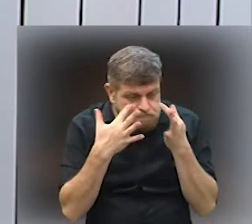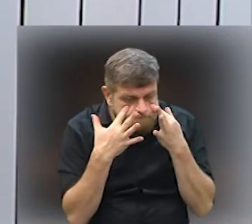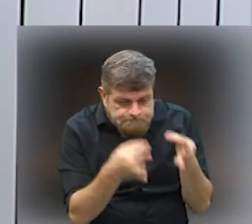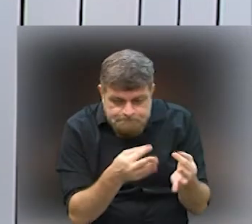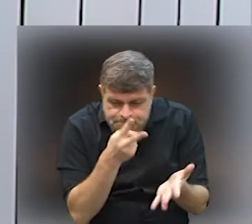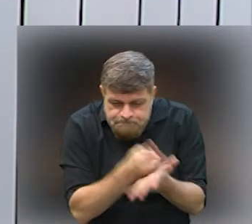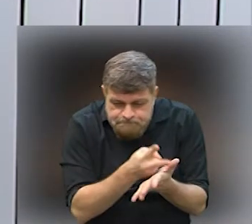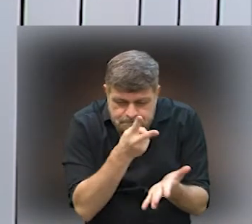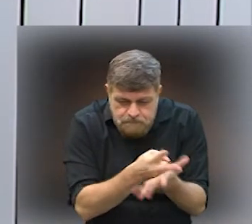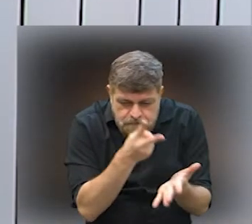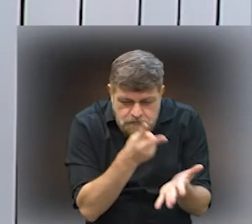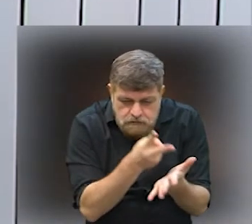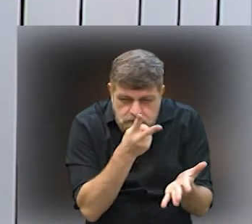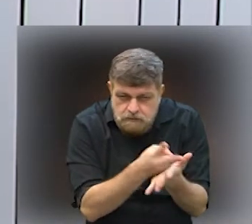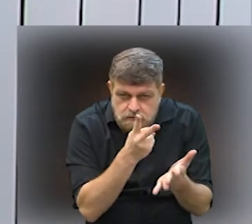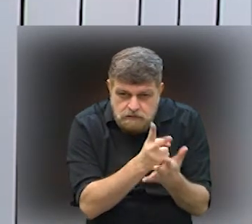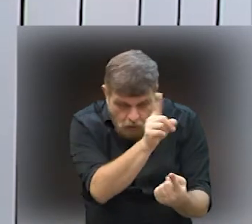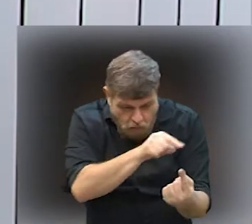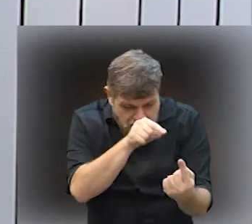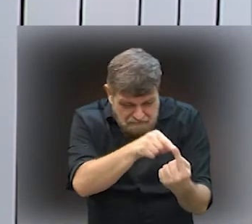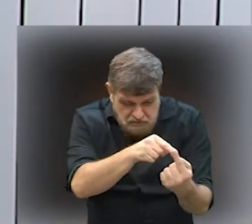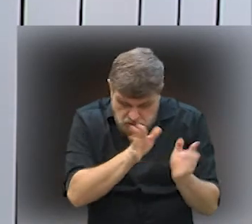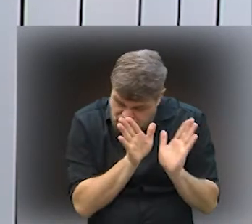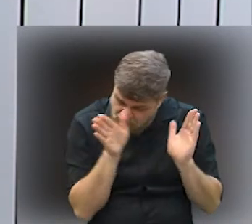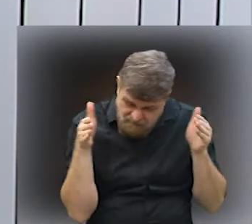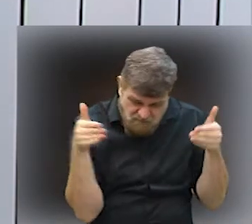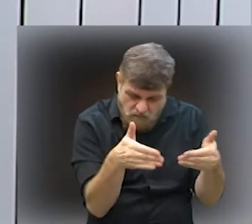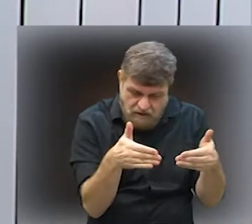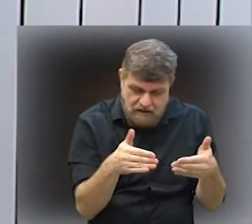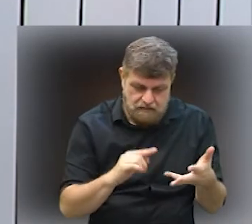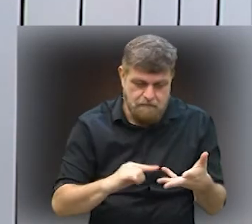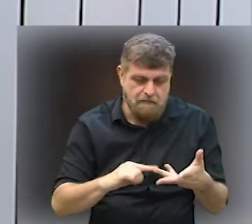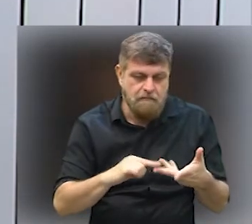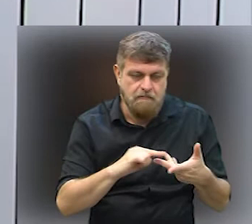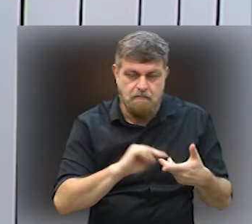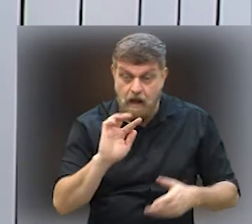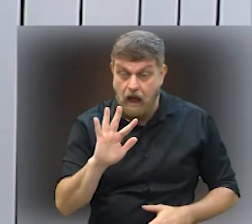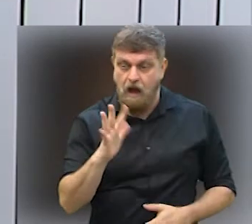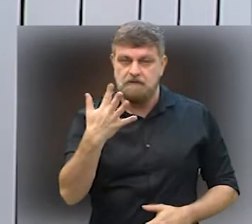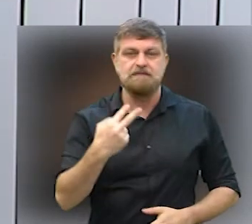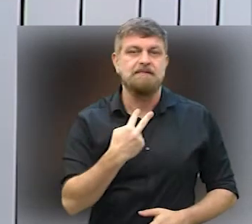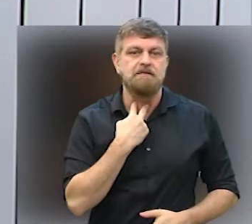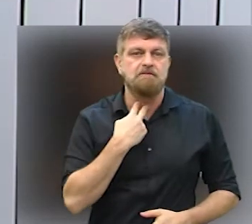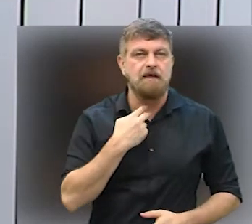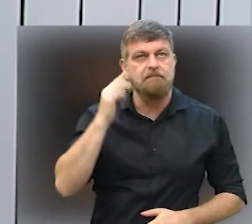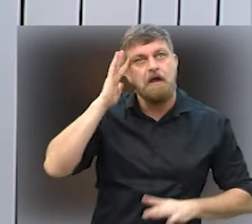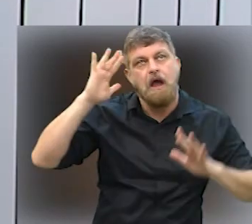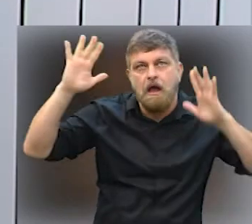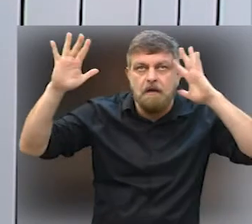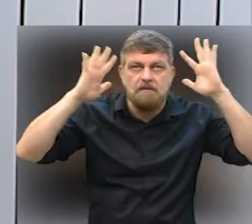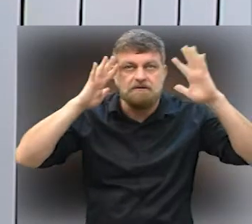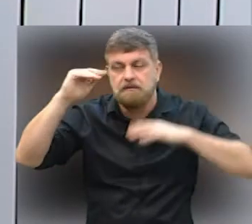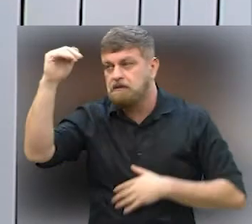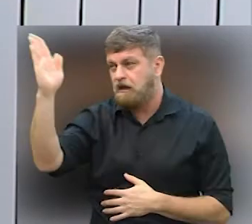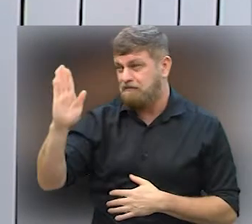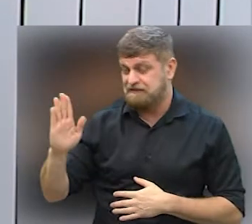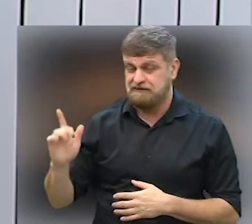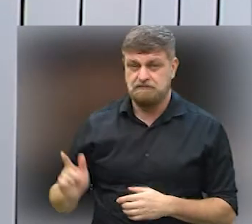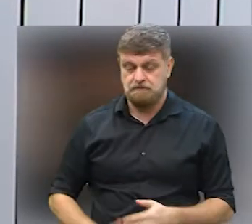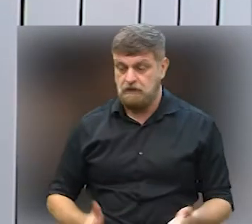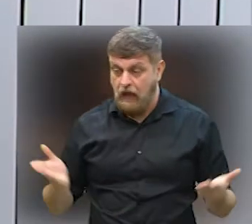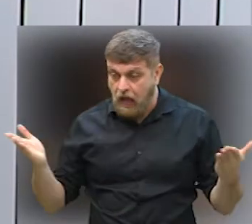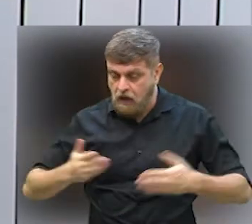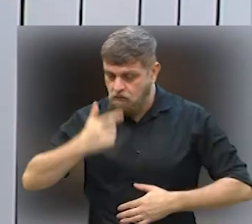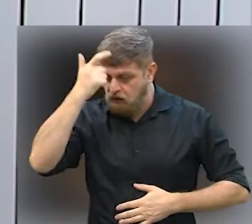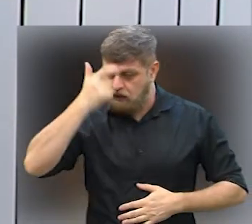concentração é tão grande em tudo que você tem que fazer, em tudo que pode acontecer, que não dá para ficar pensando no Brasil, em Campinas, e falar,